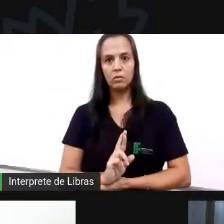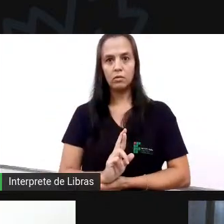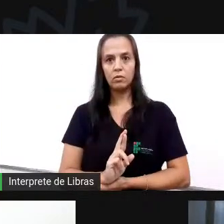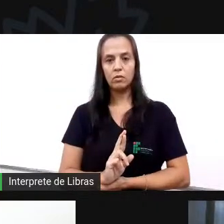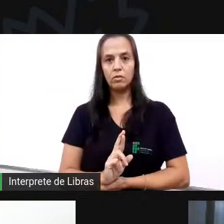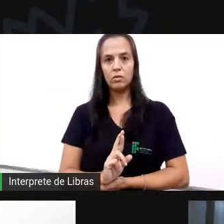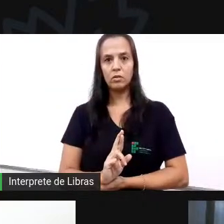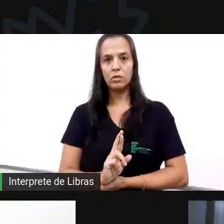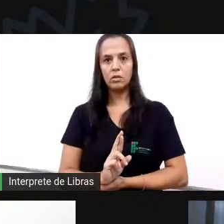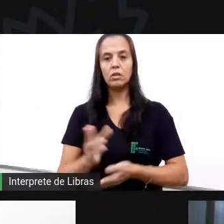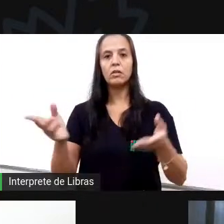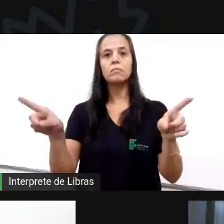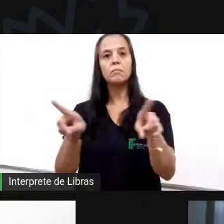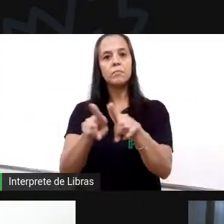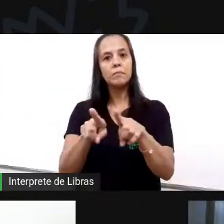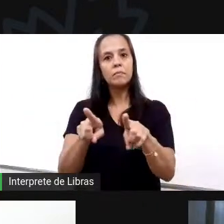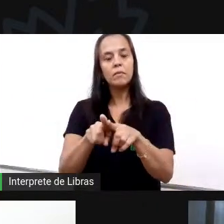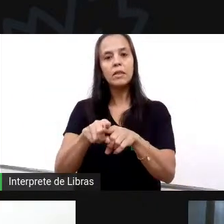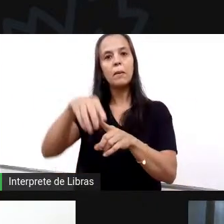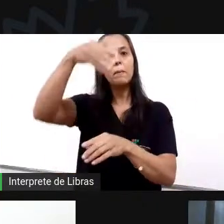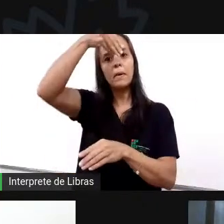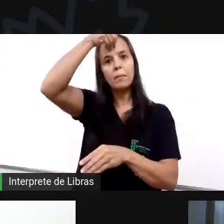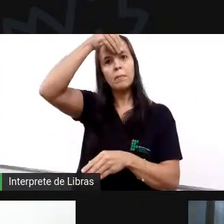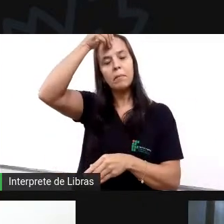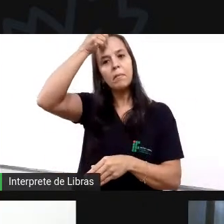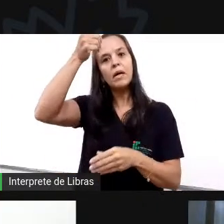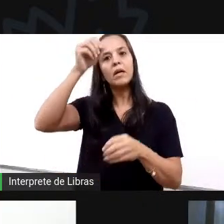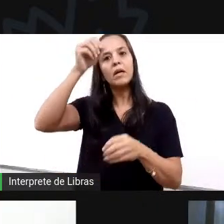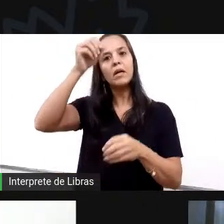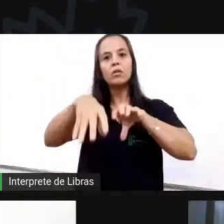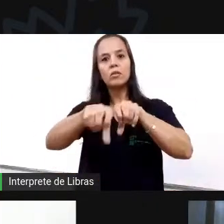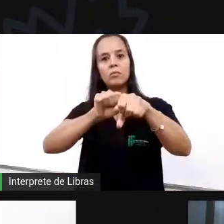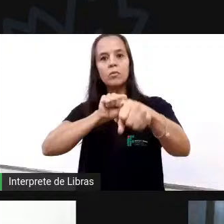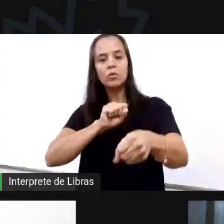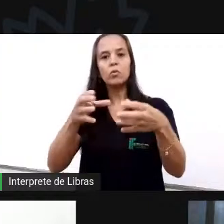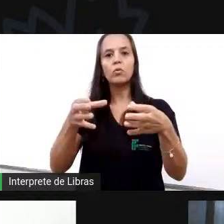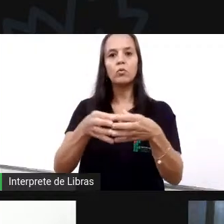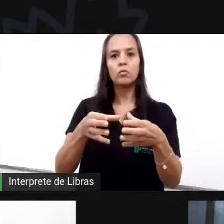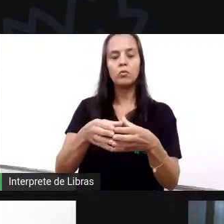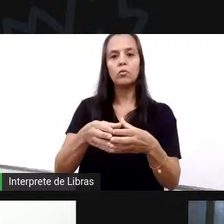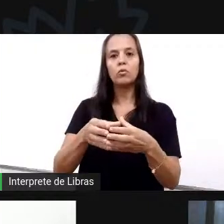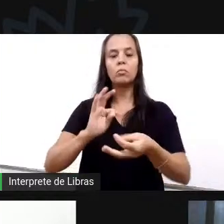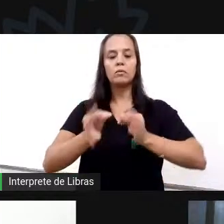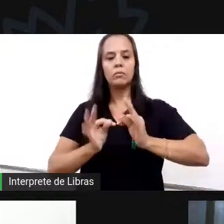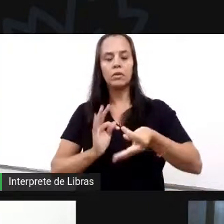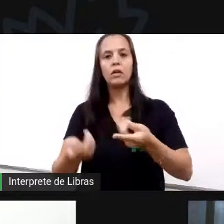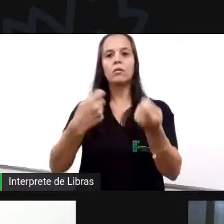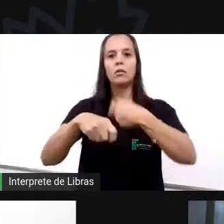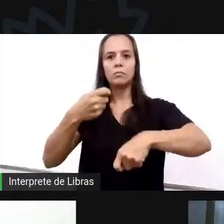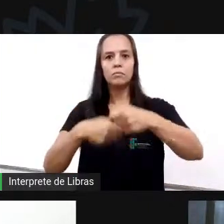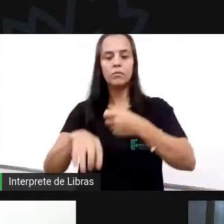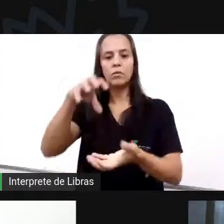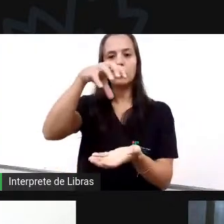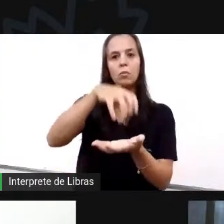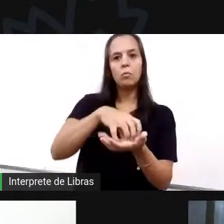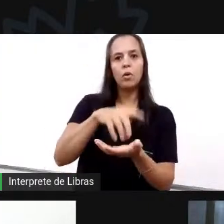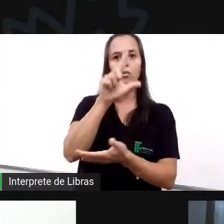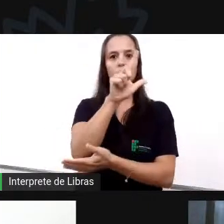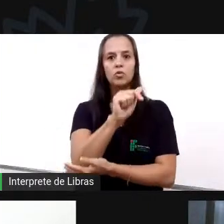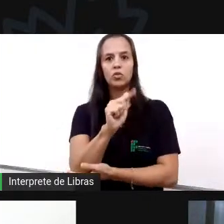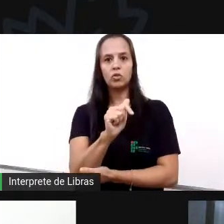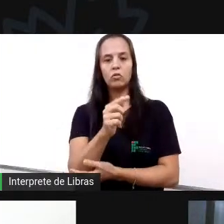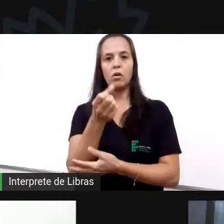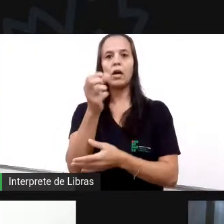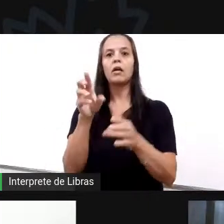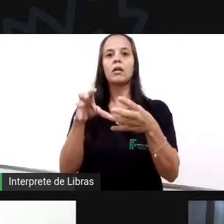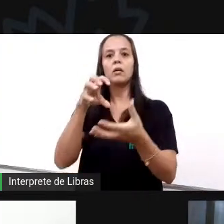na ocasião, patronesse da turma do curso técnico em administração dos polos Giruá e